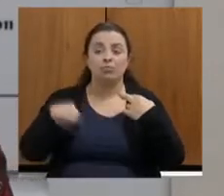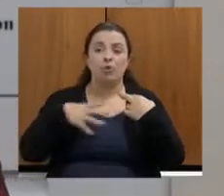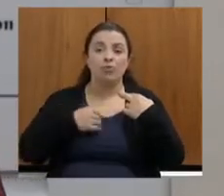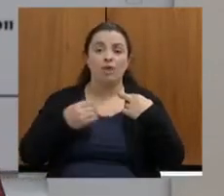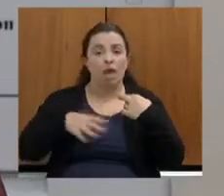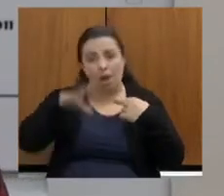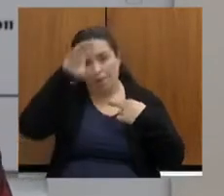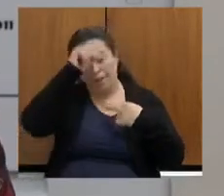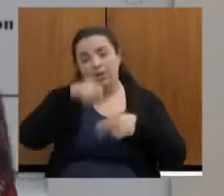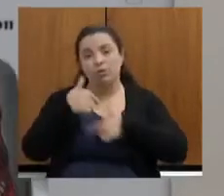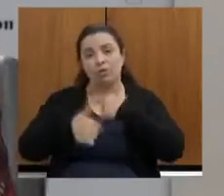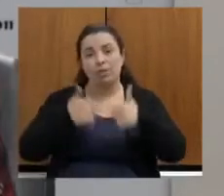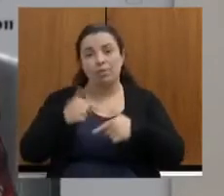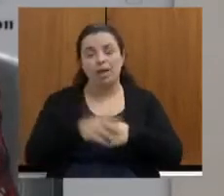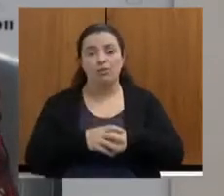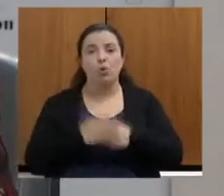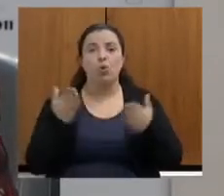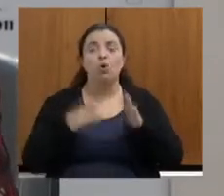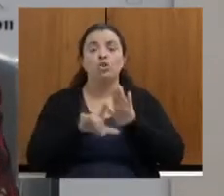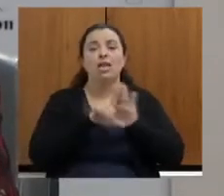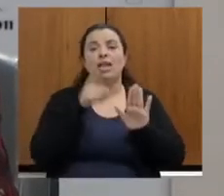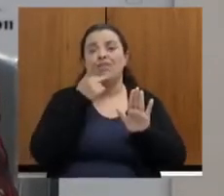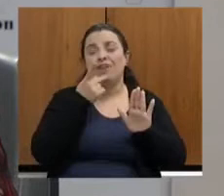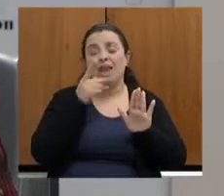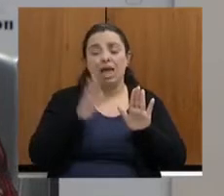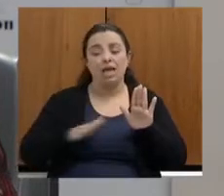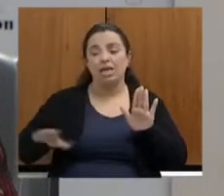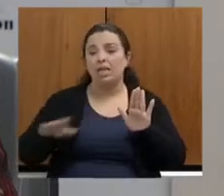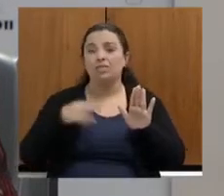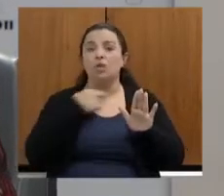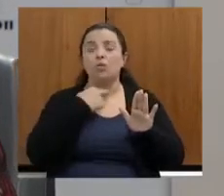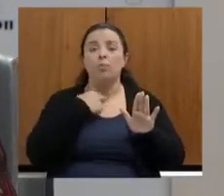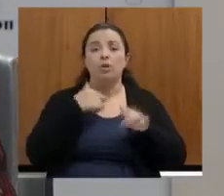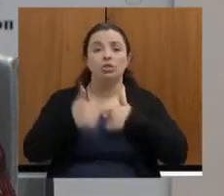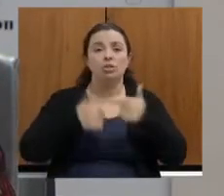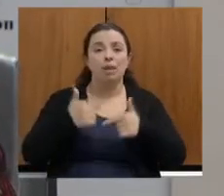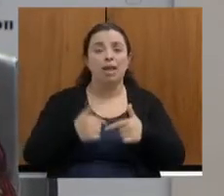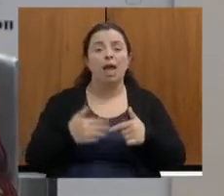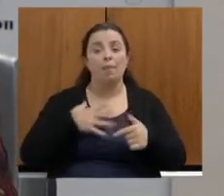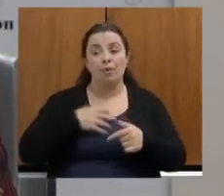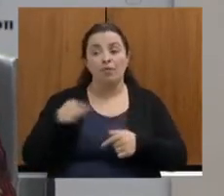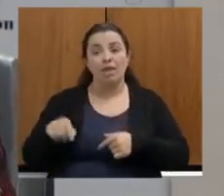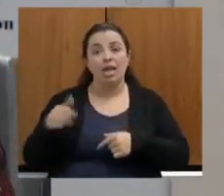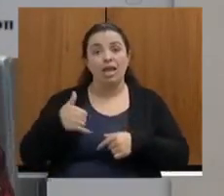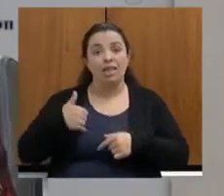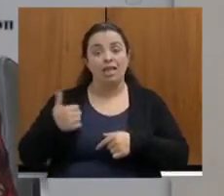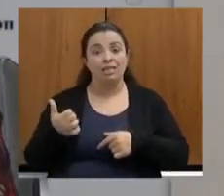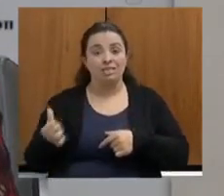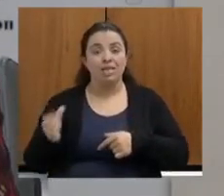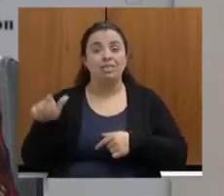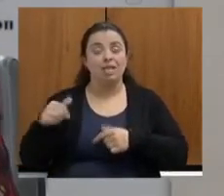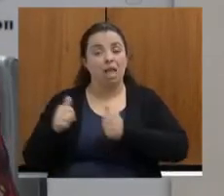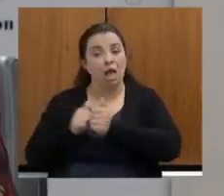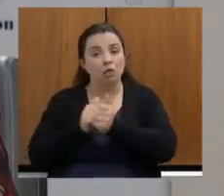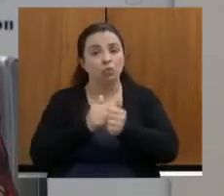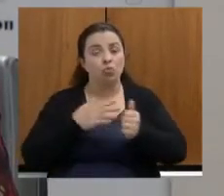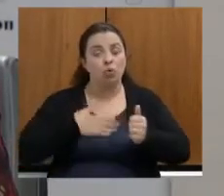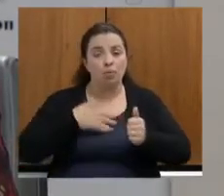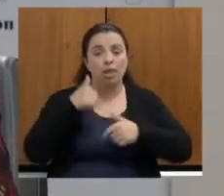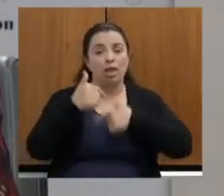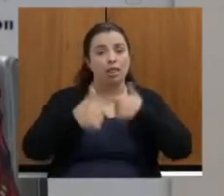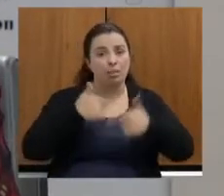é a lei fala que uma criança não pode trabalhar o meu filho com seis anos eu tirava leite e me acompanhava no curral e eu te falo que tudo que eu sei fazer também